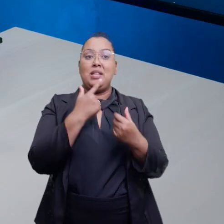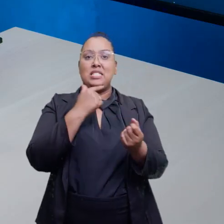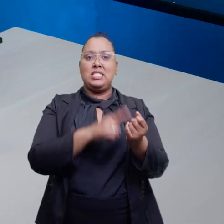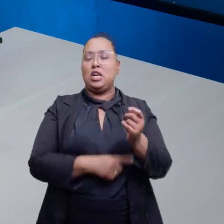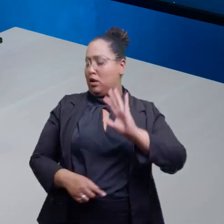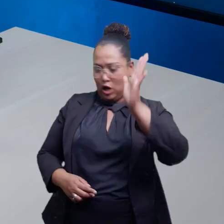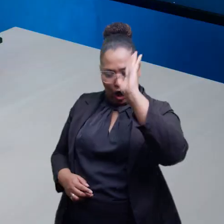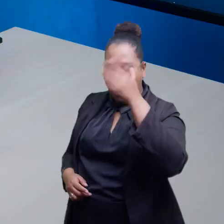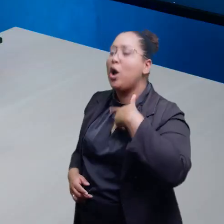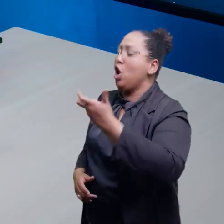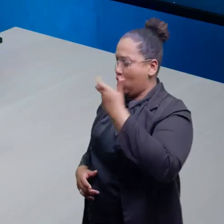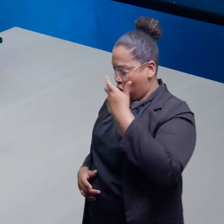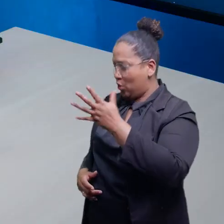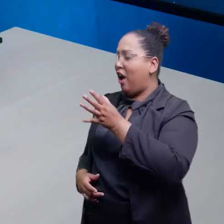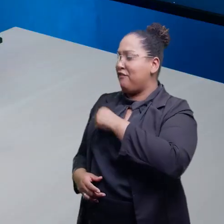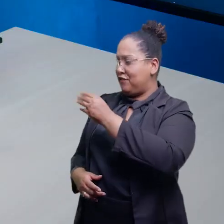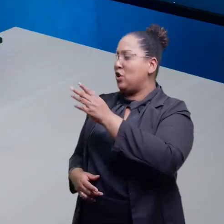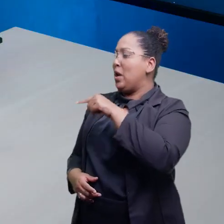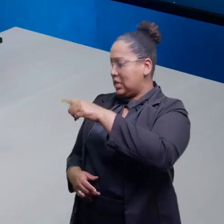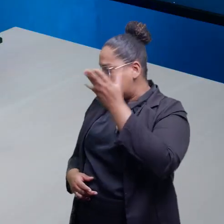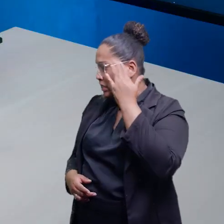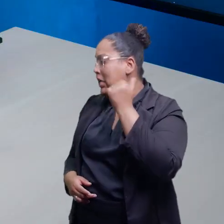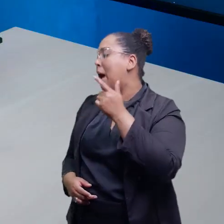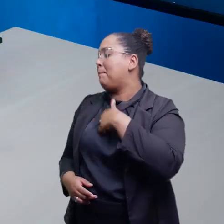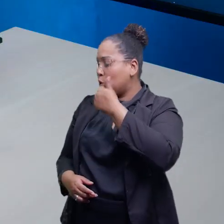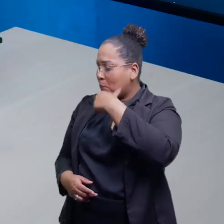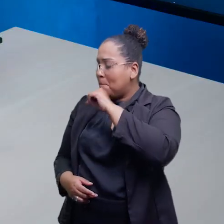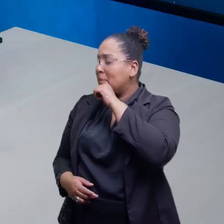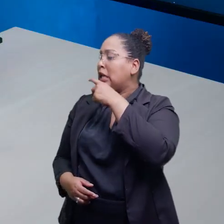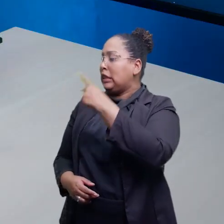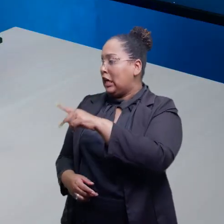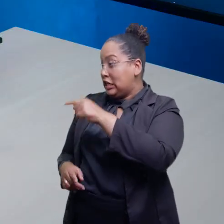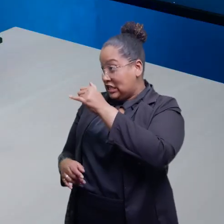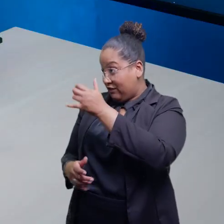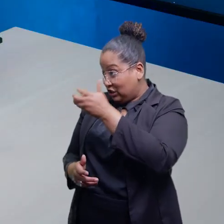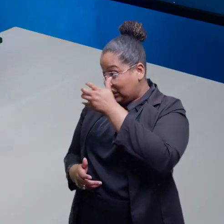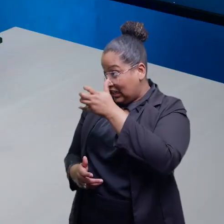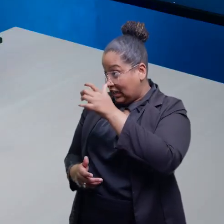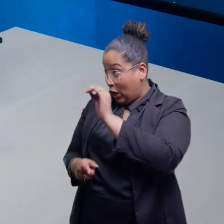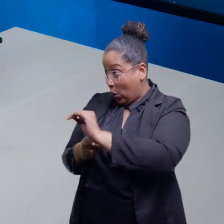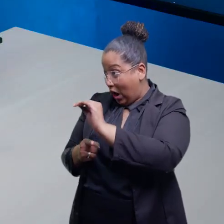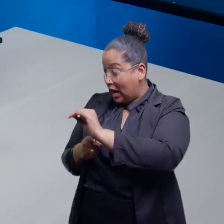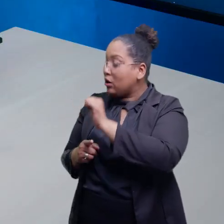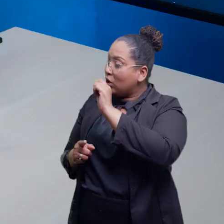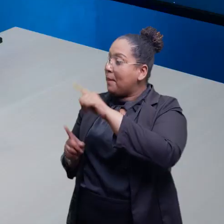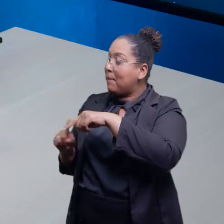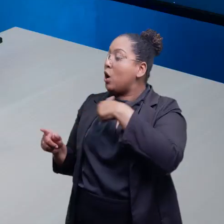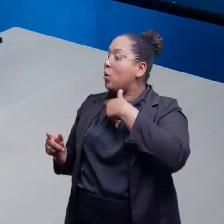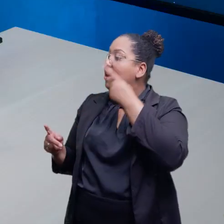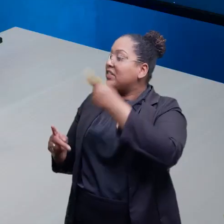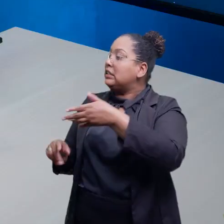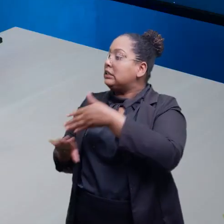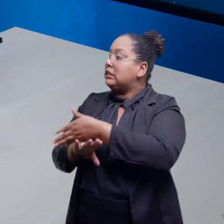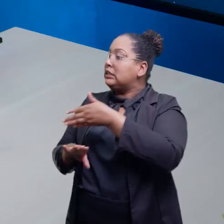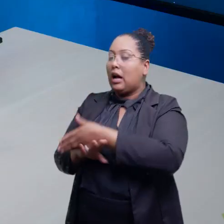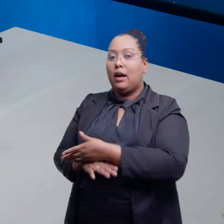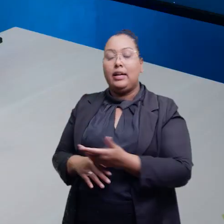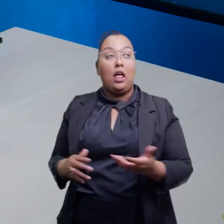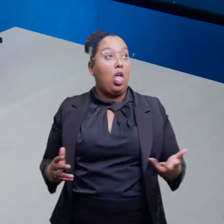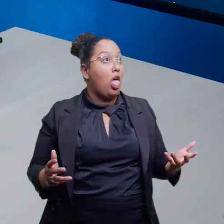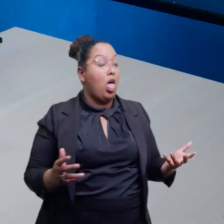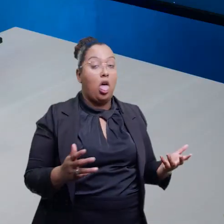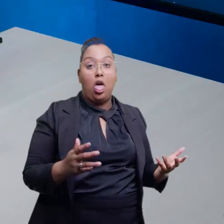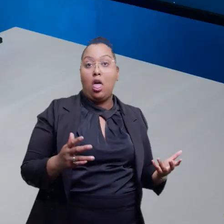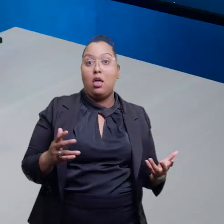e falam, não, eu quero conviver, ele sabe que ele tem mãe, sabe, se você quiser ficar com a guarda, eu permito, mas eu quero meu direito de visita, e vira,